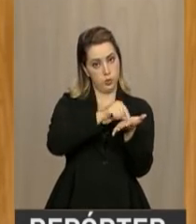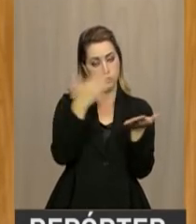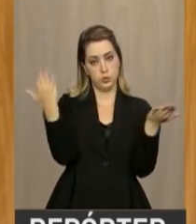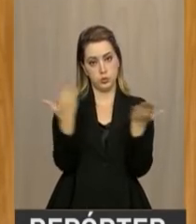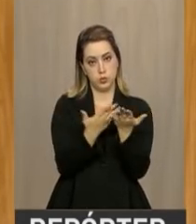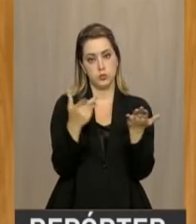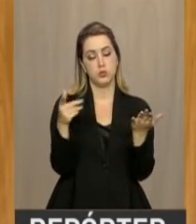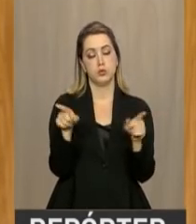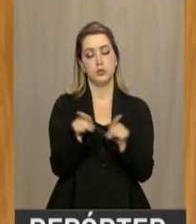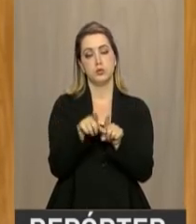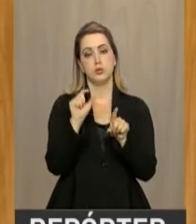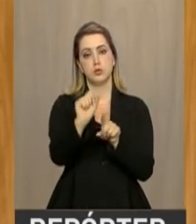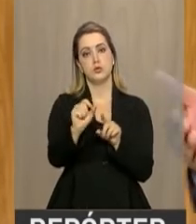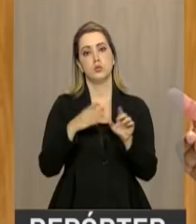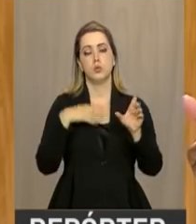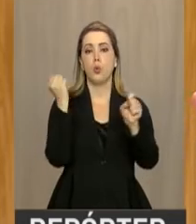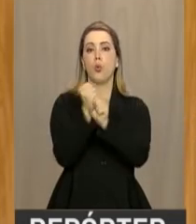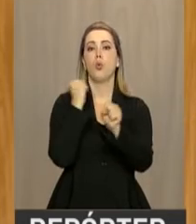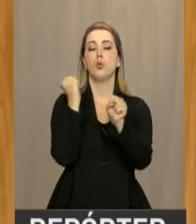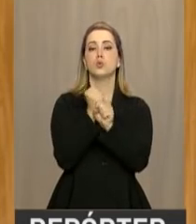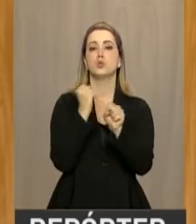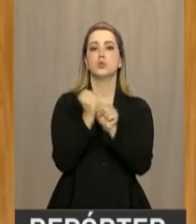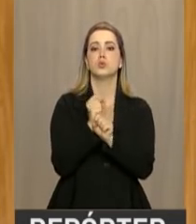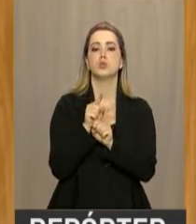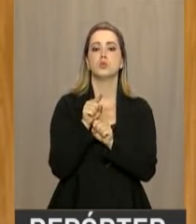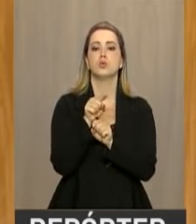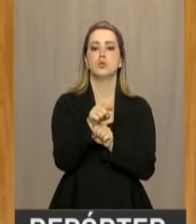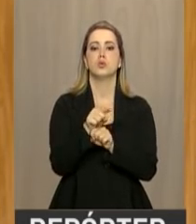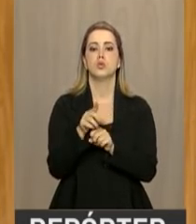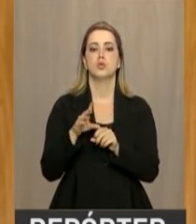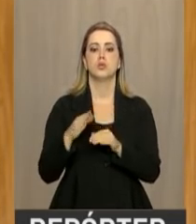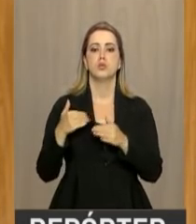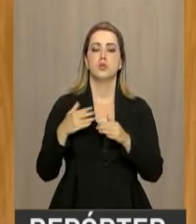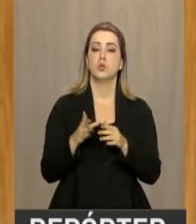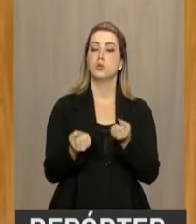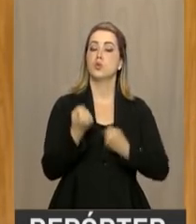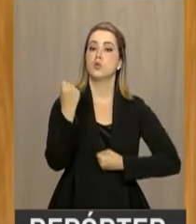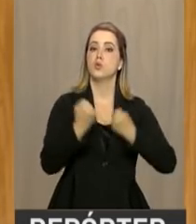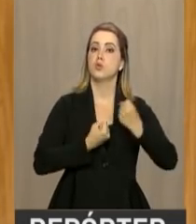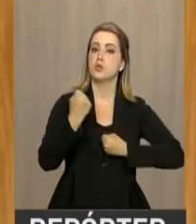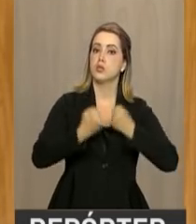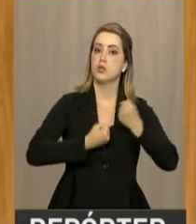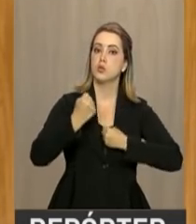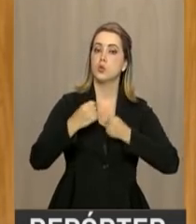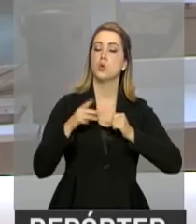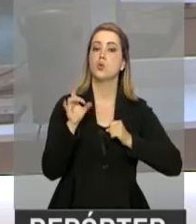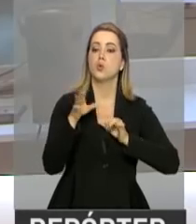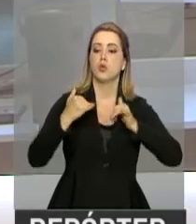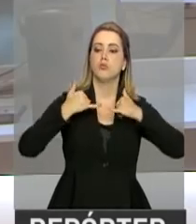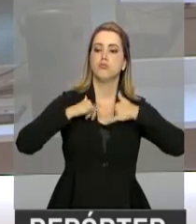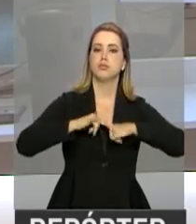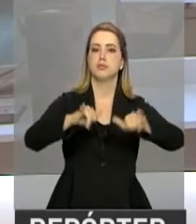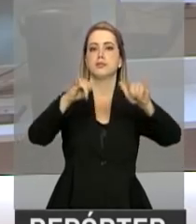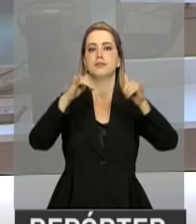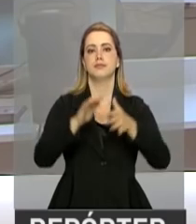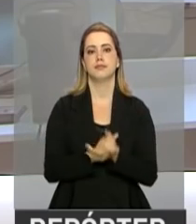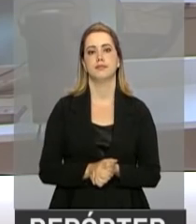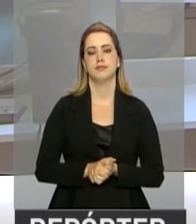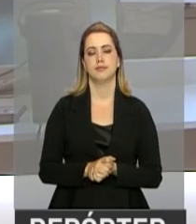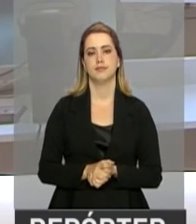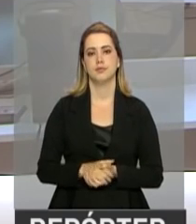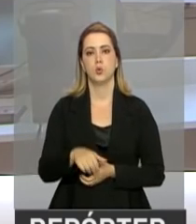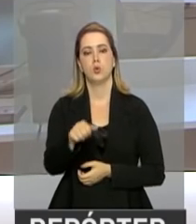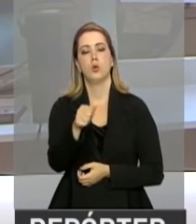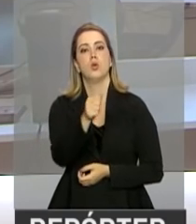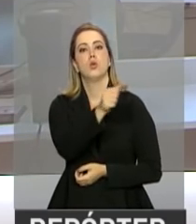tem a ver com a construção de um carro movido exclusivamente a eletricidade. Os